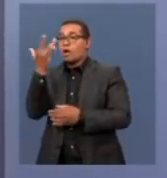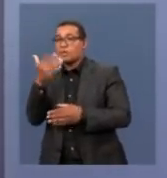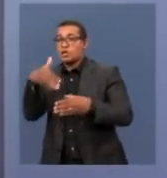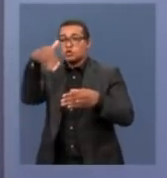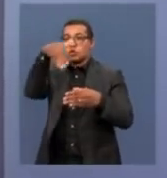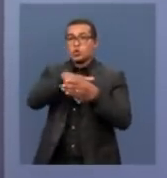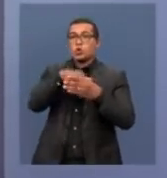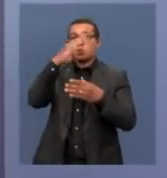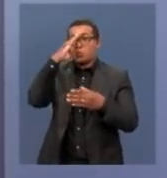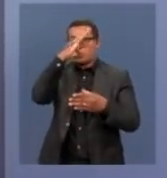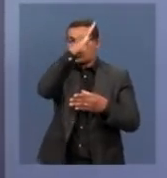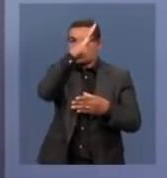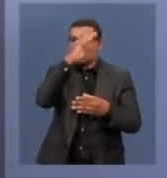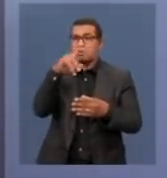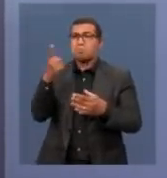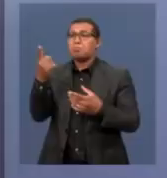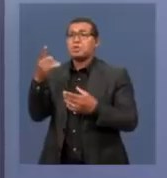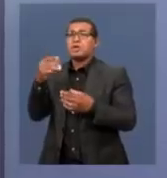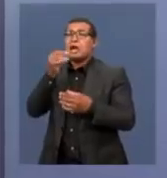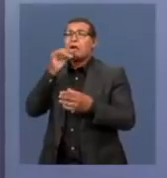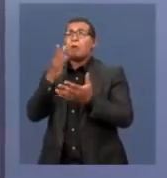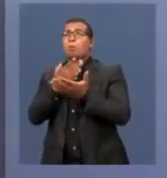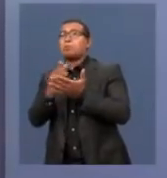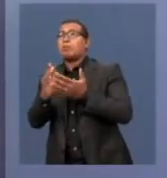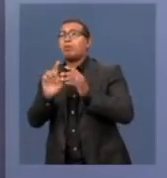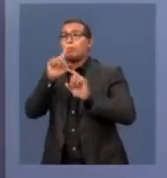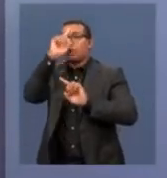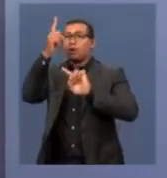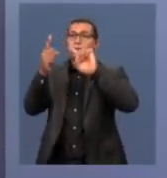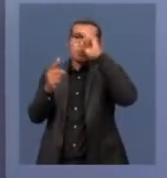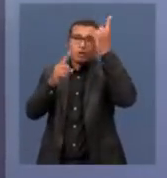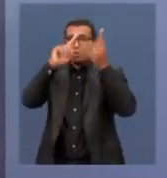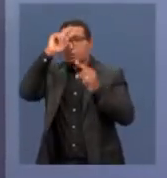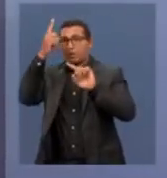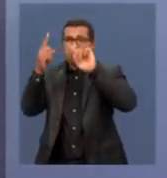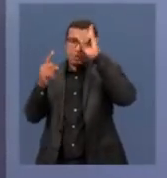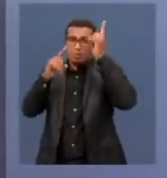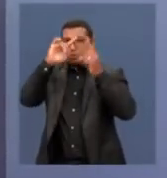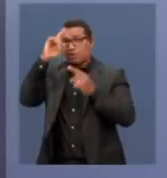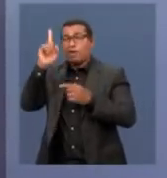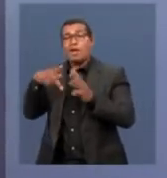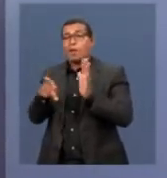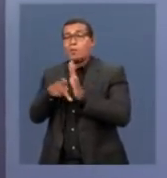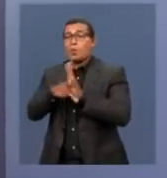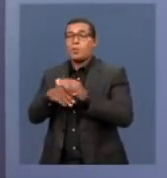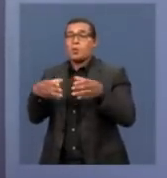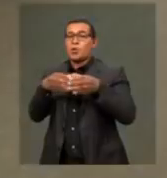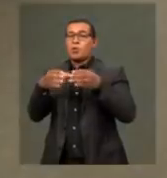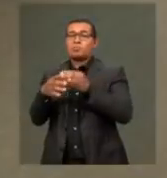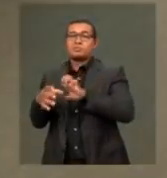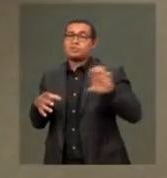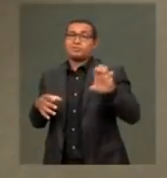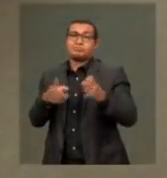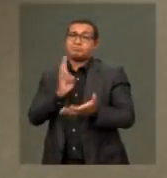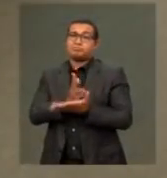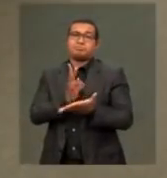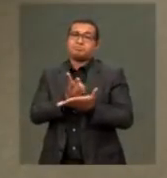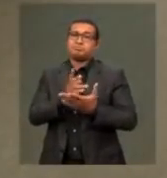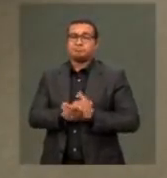contra jair bolsonaro a inventou um monte de coisa e saiu assim esse é o papel da esquerda esquerda mas assim mesmo